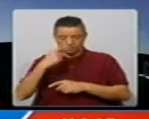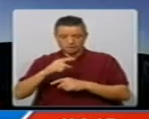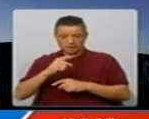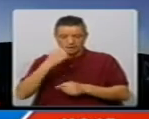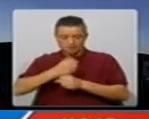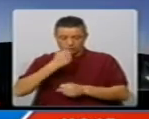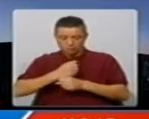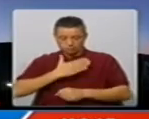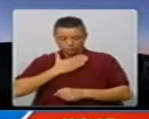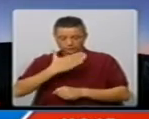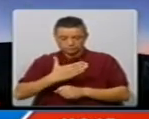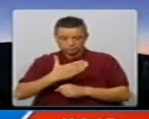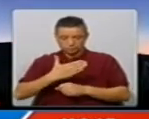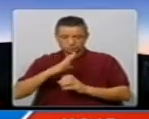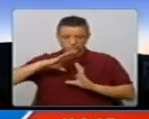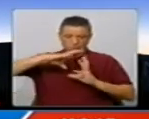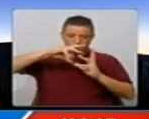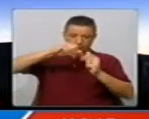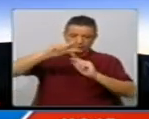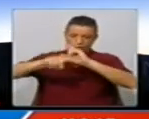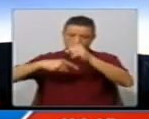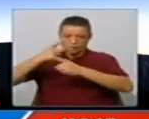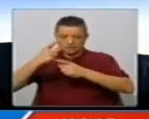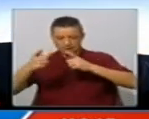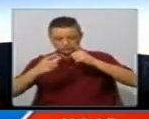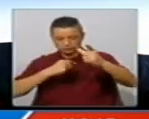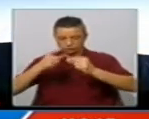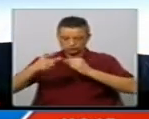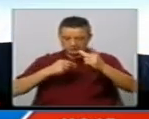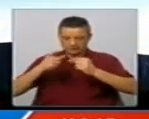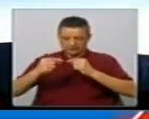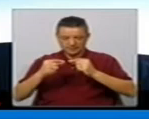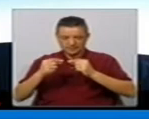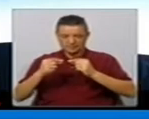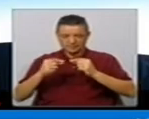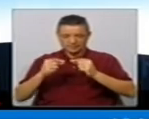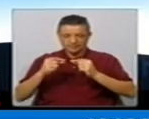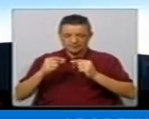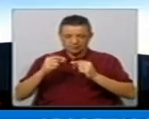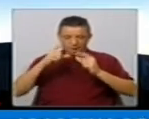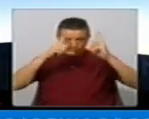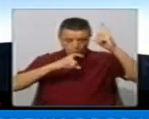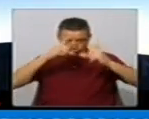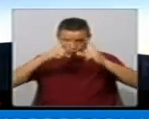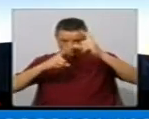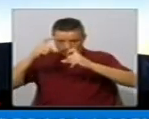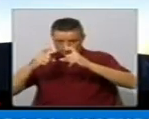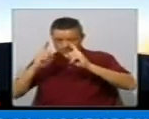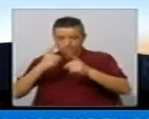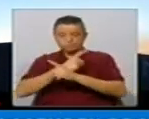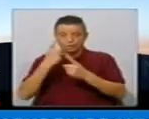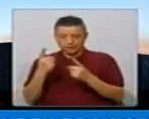profissão, encontrar planetas à volta de outras estrelas, até mesmo de uma maneira mais direta, através de tentar fotografar precisamente esse tipo de planetas.